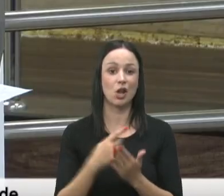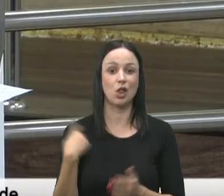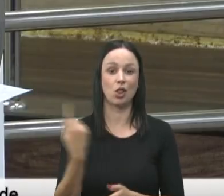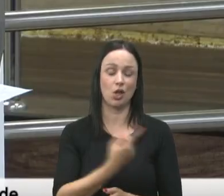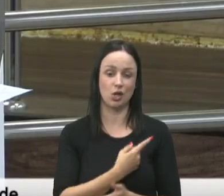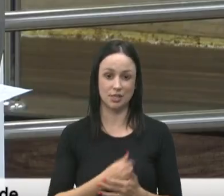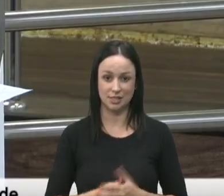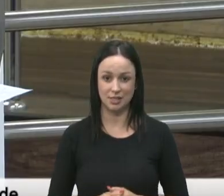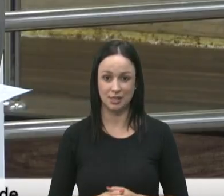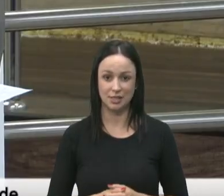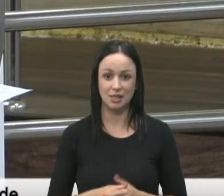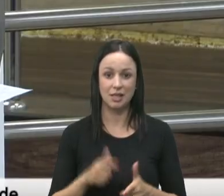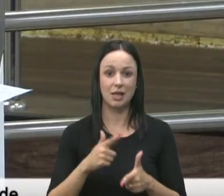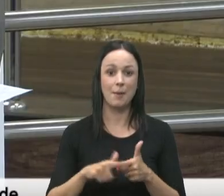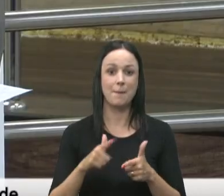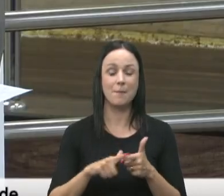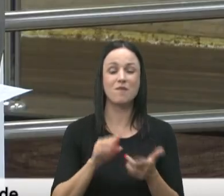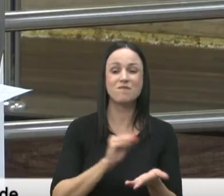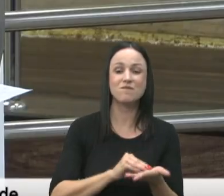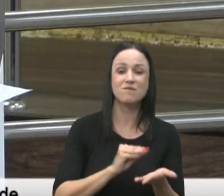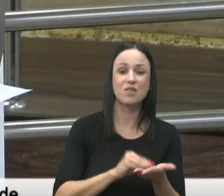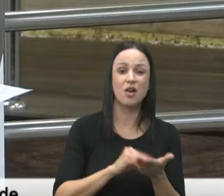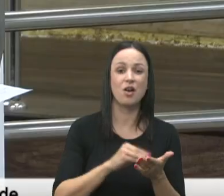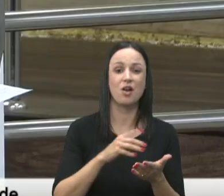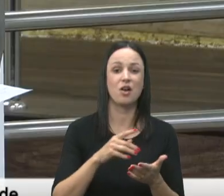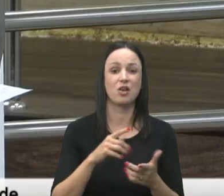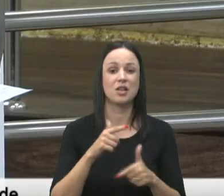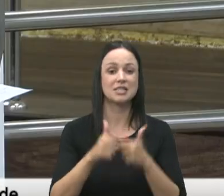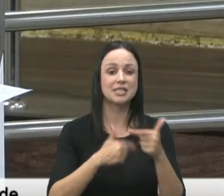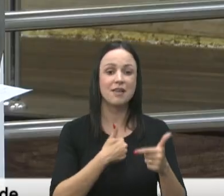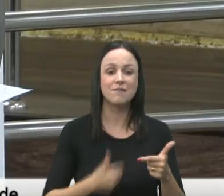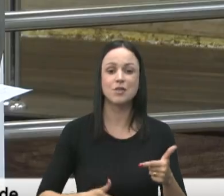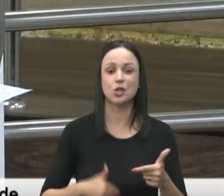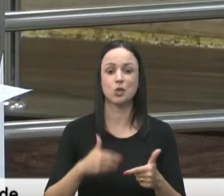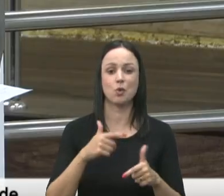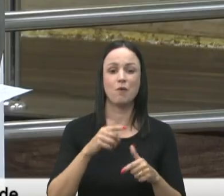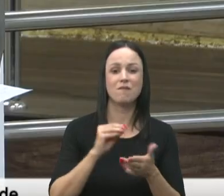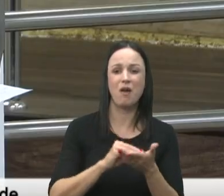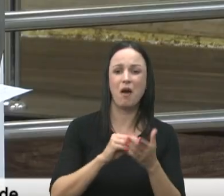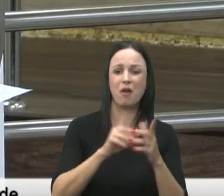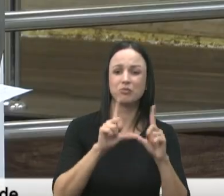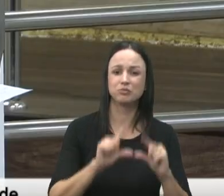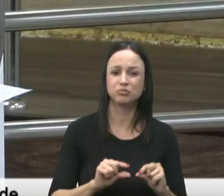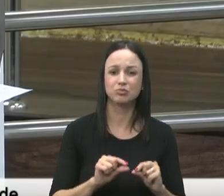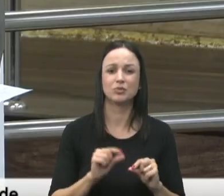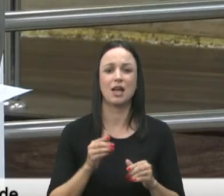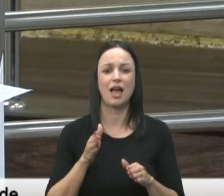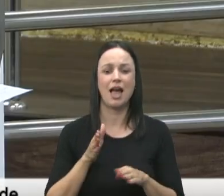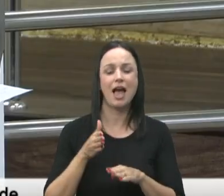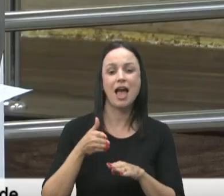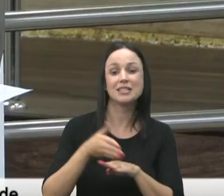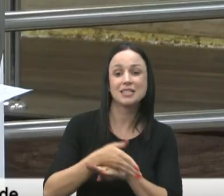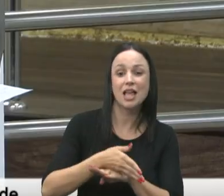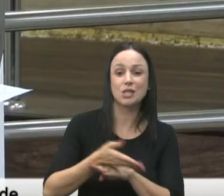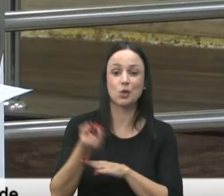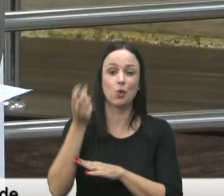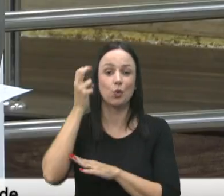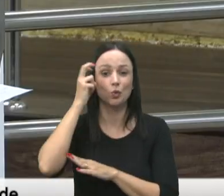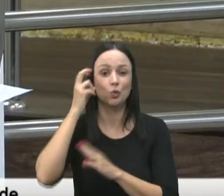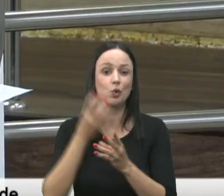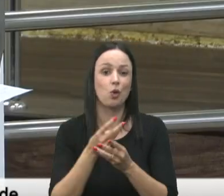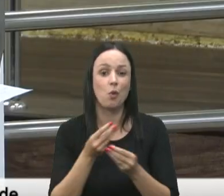escolas. O problema é a precarização de serviços públicos essenciais. O problema é a falta de acesso à cultura, de